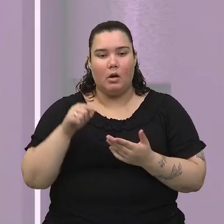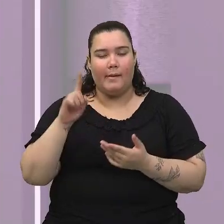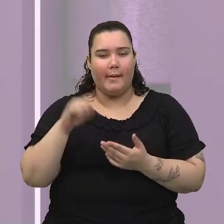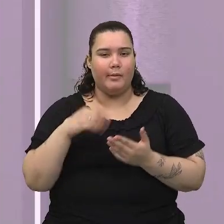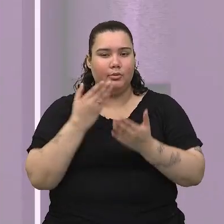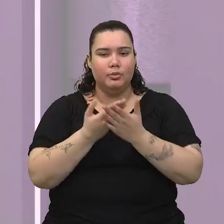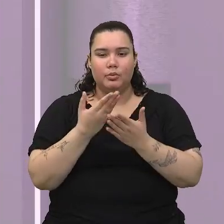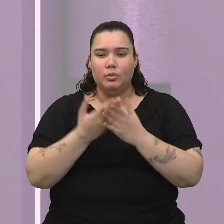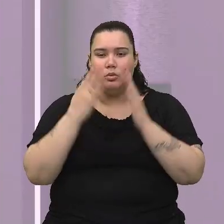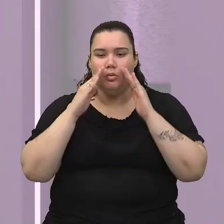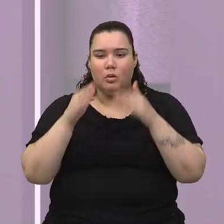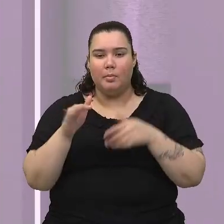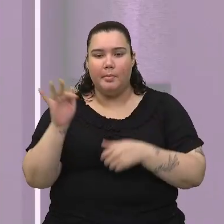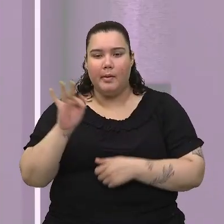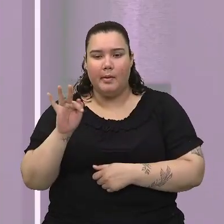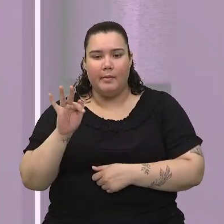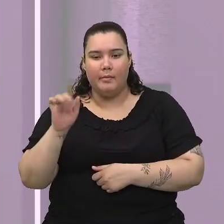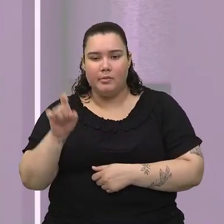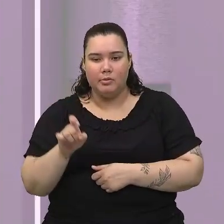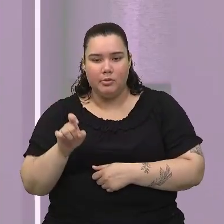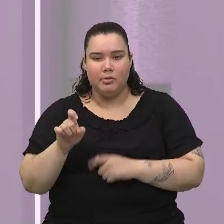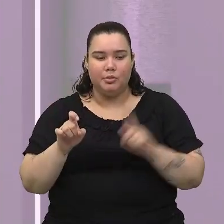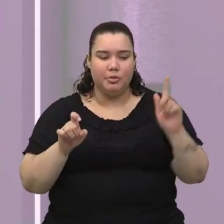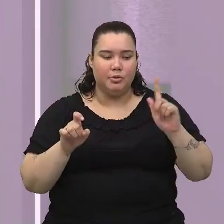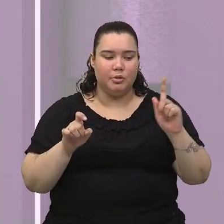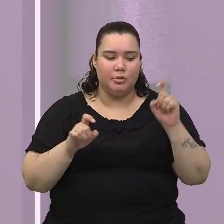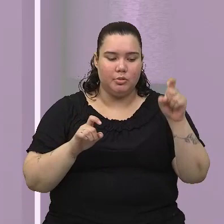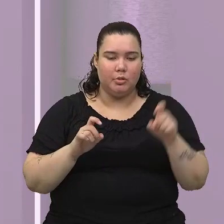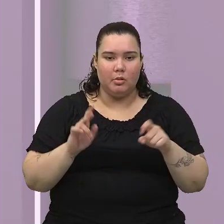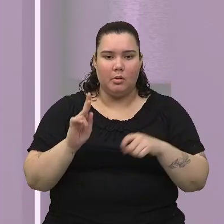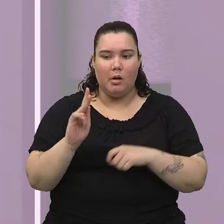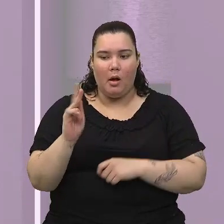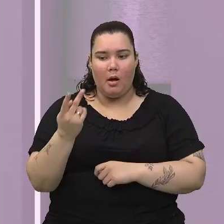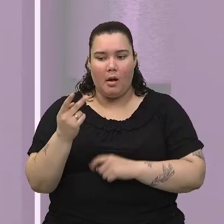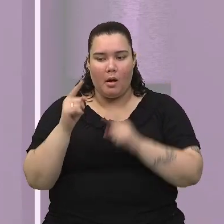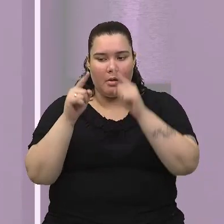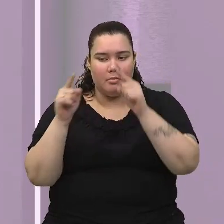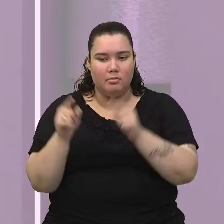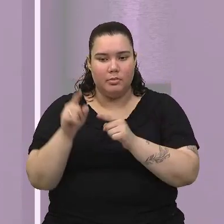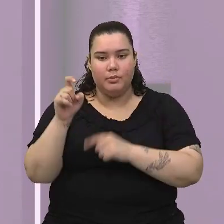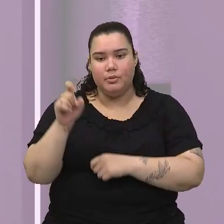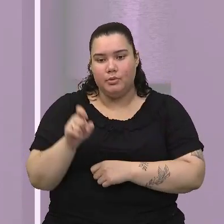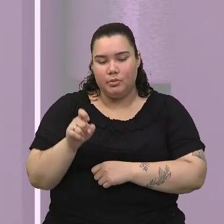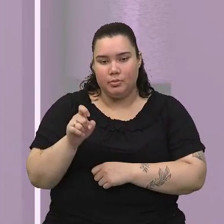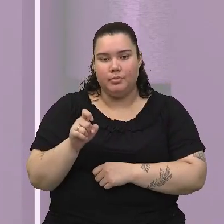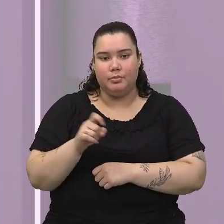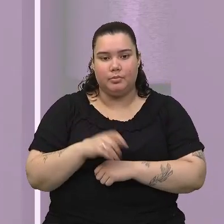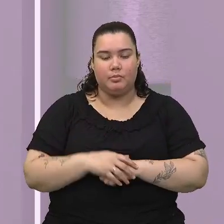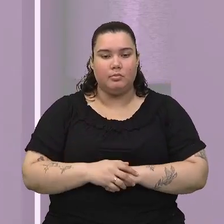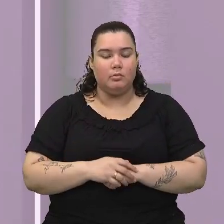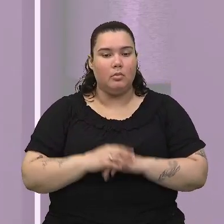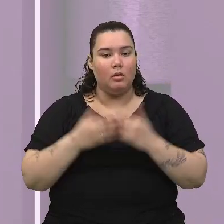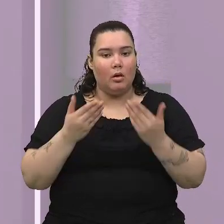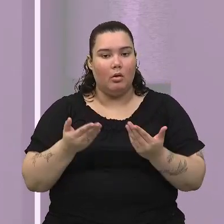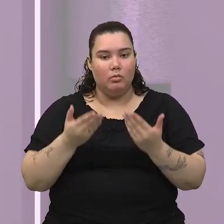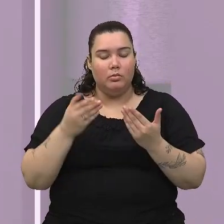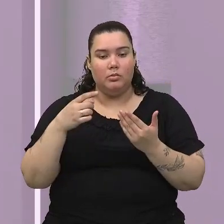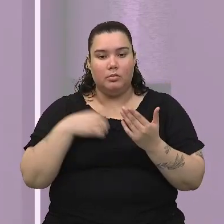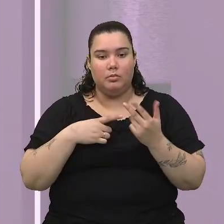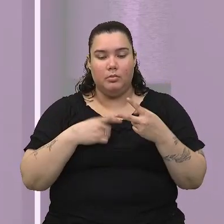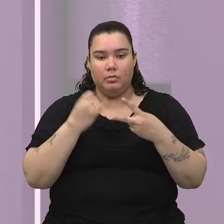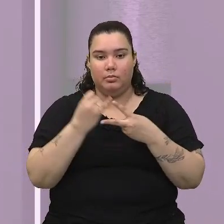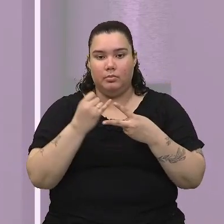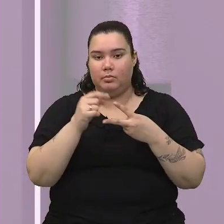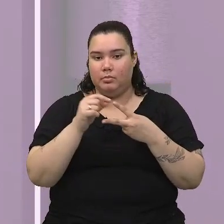x, g de x, h de x. Essa variável em questão na função polinomial sempre